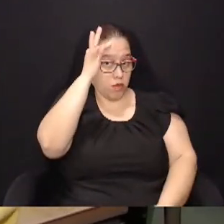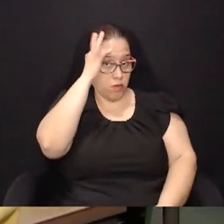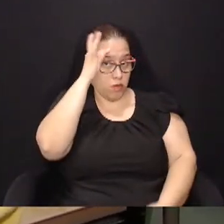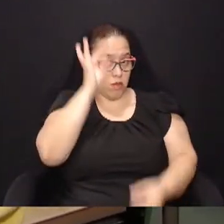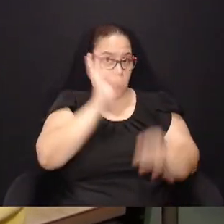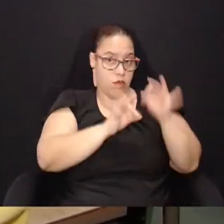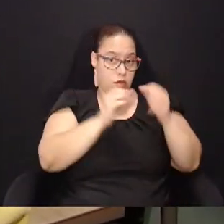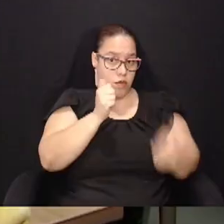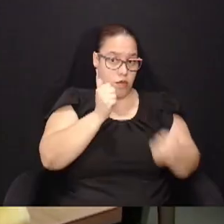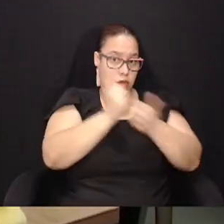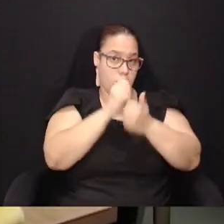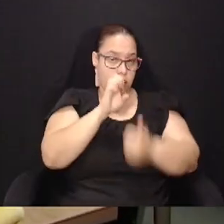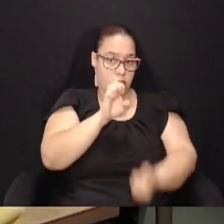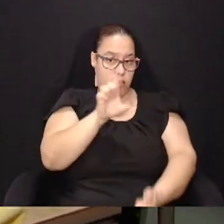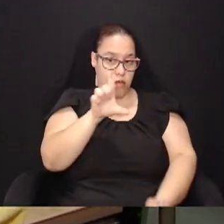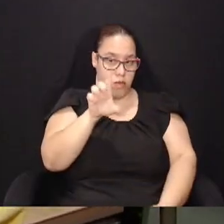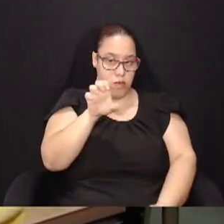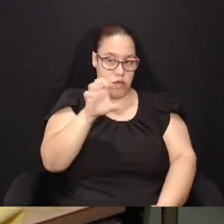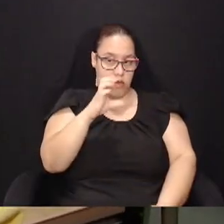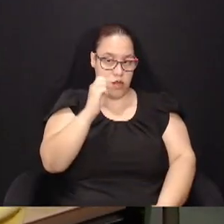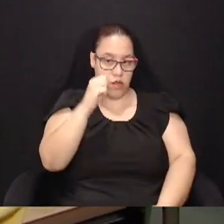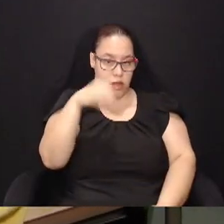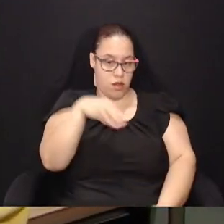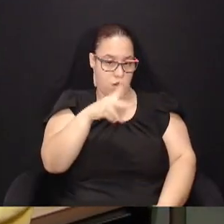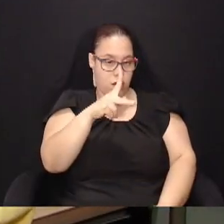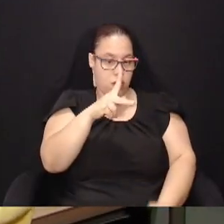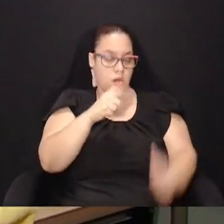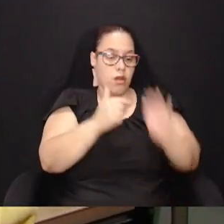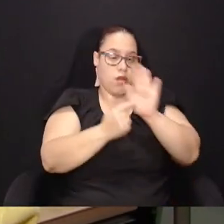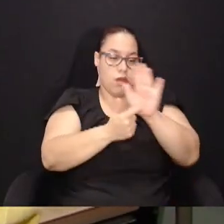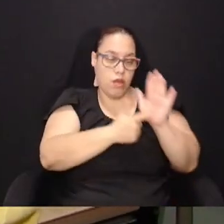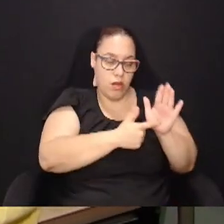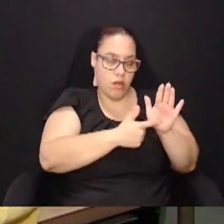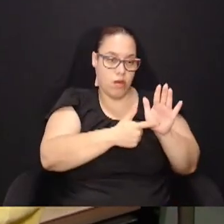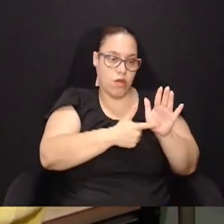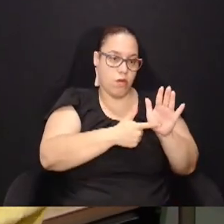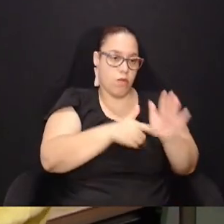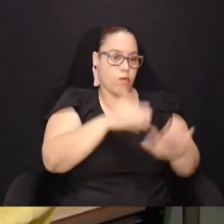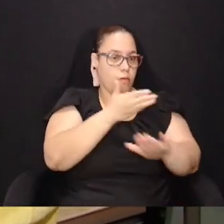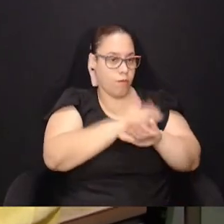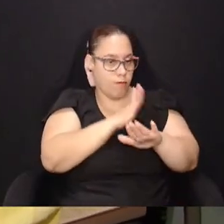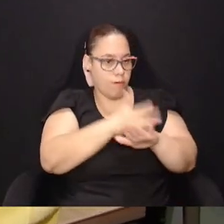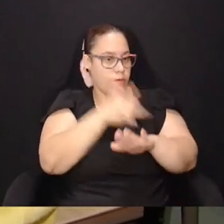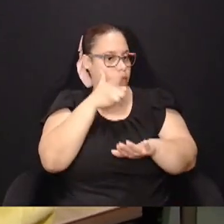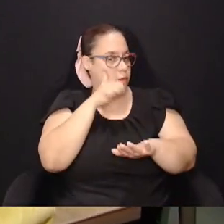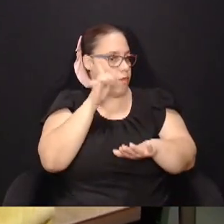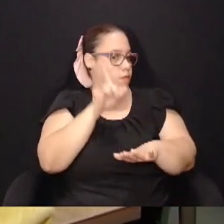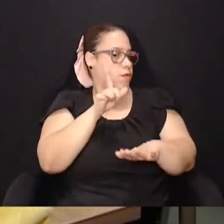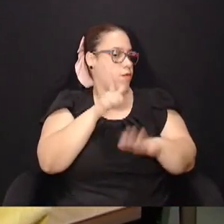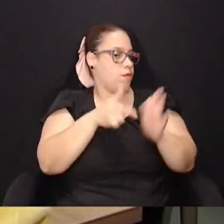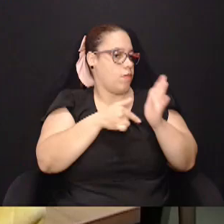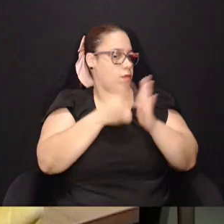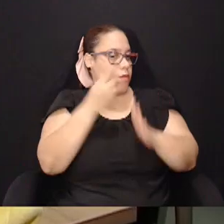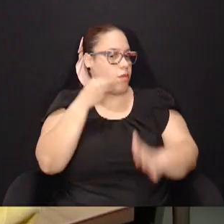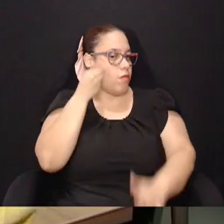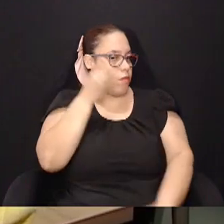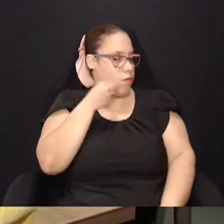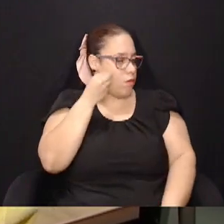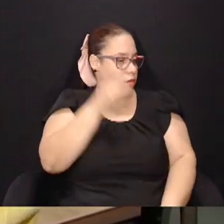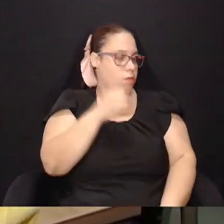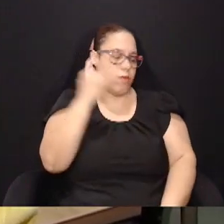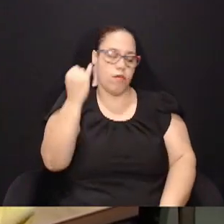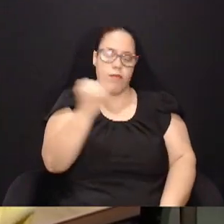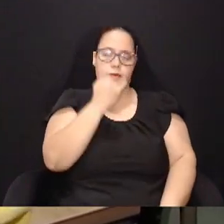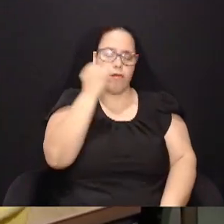Elecamp, inclusive. Então, acho que a gente mostrou essa capacidade técnica de trazer essa primeira experiência, que eu acho de extrema importância.